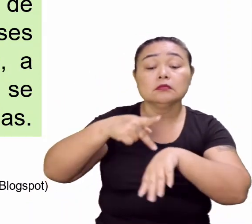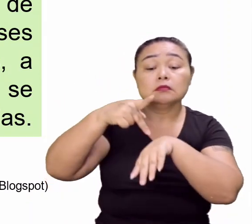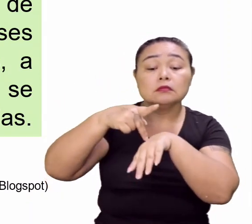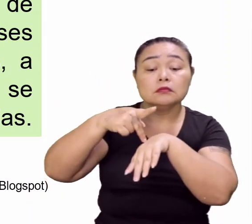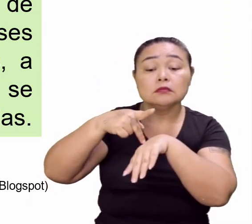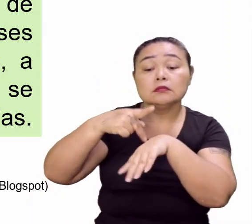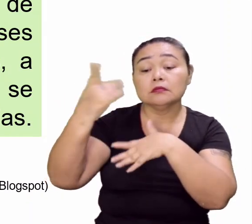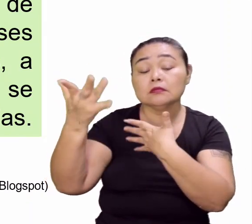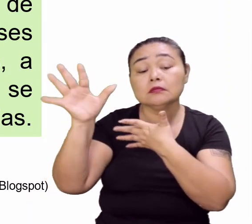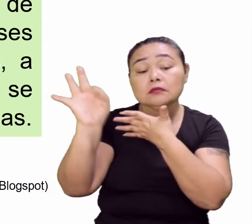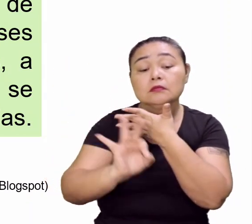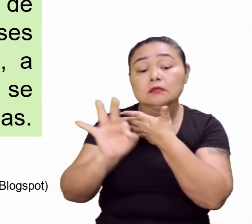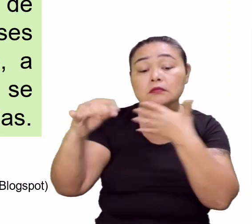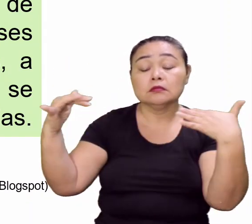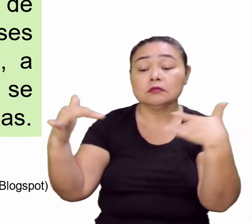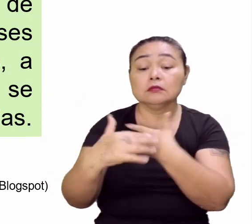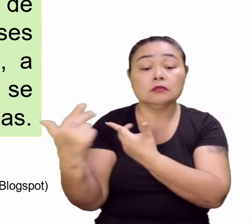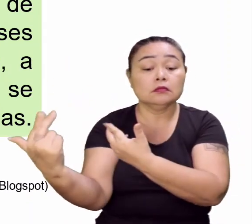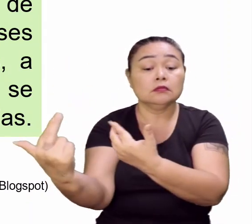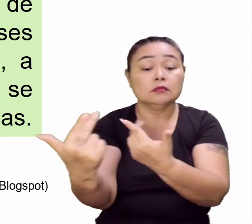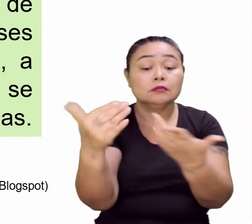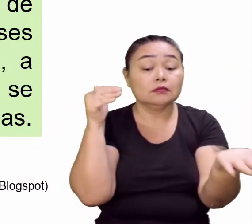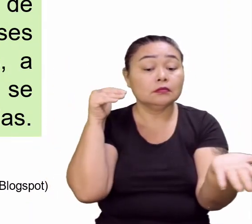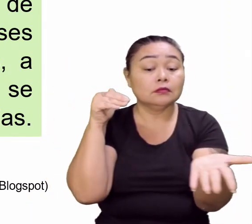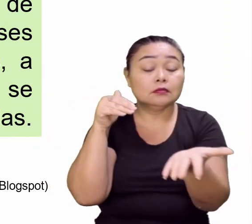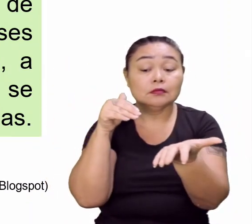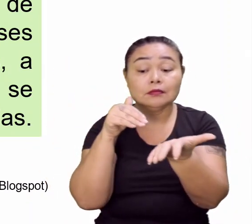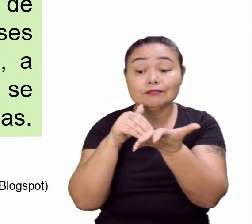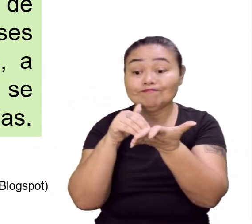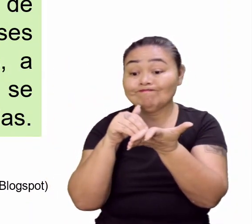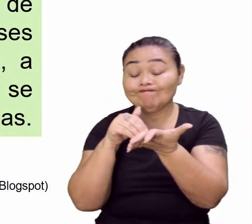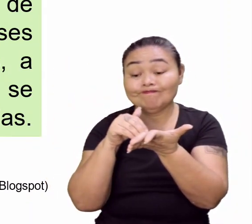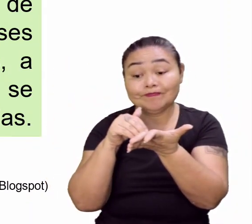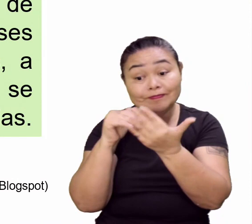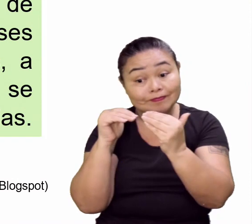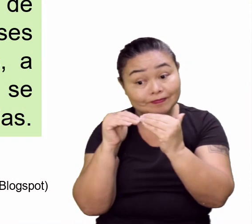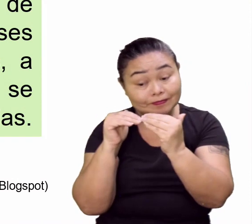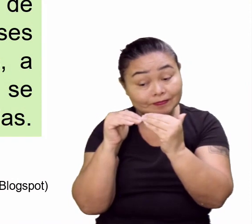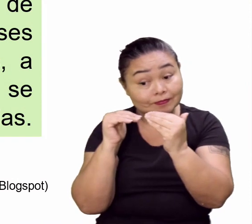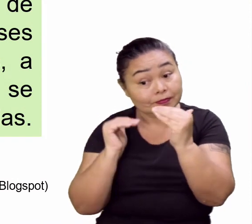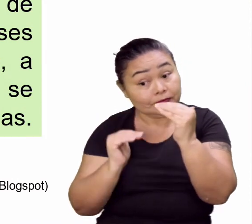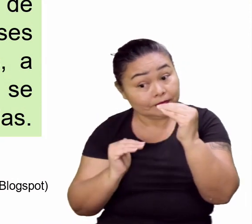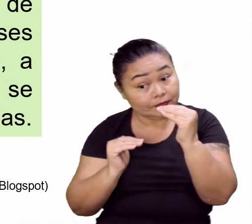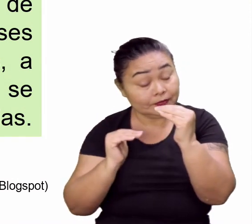Alguns desses países apresentam taxas de urbanizações iguais